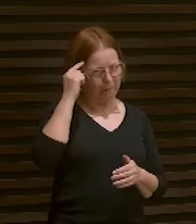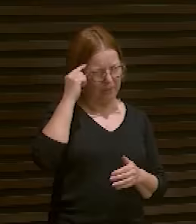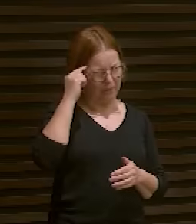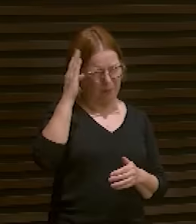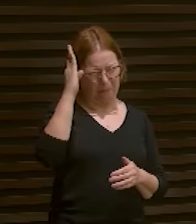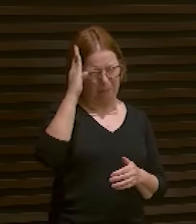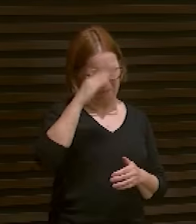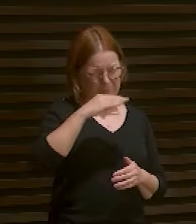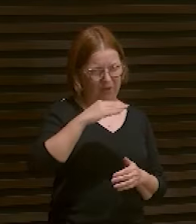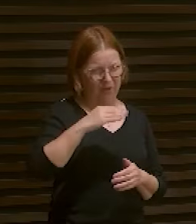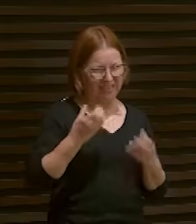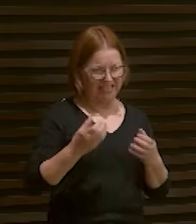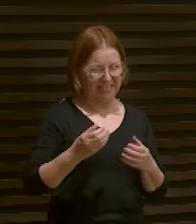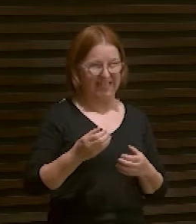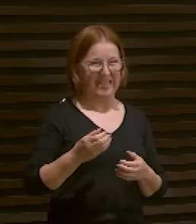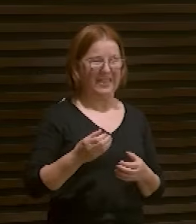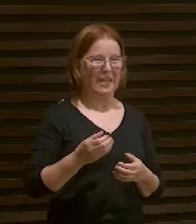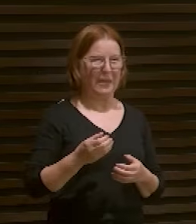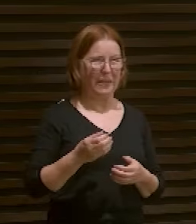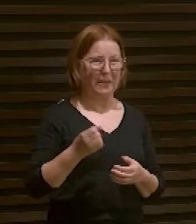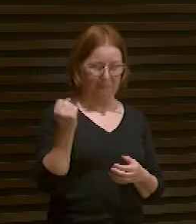De mandar fogo?